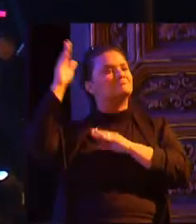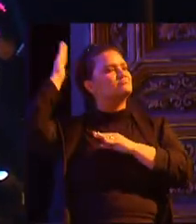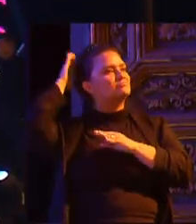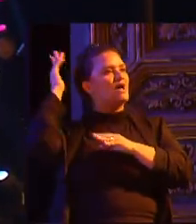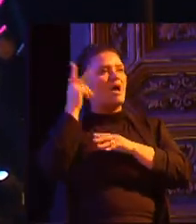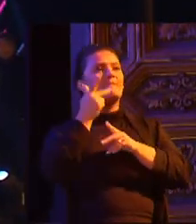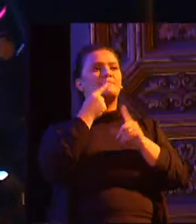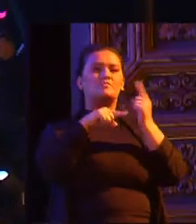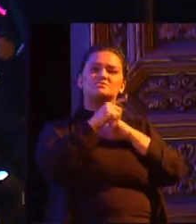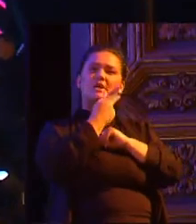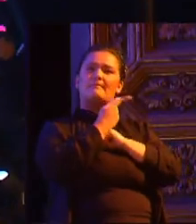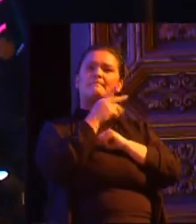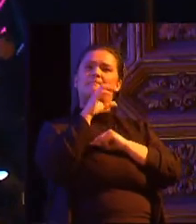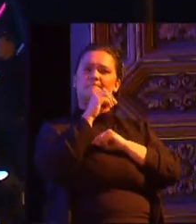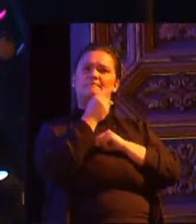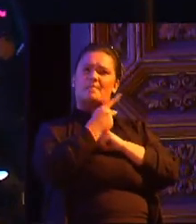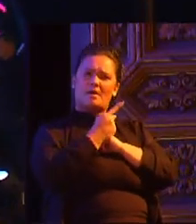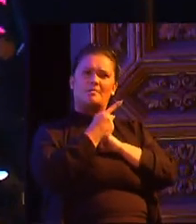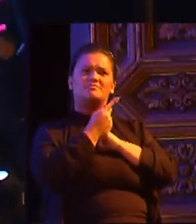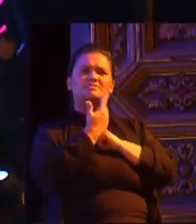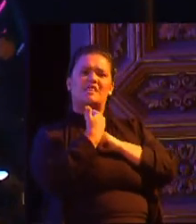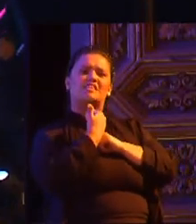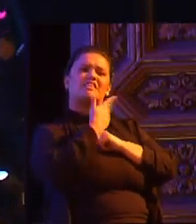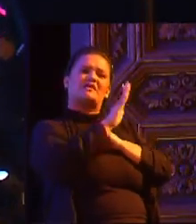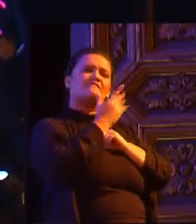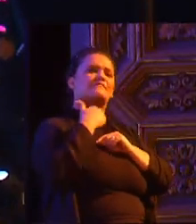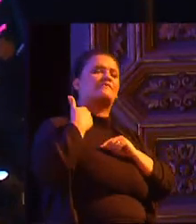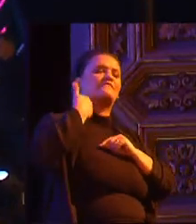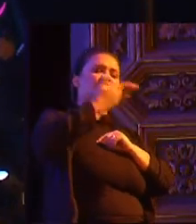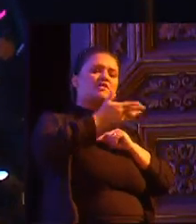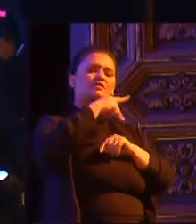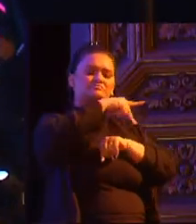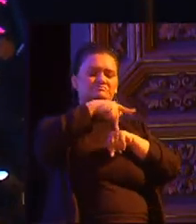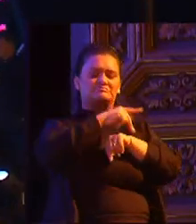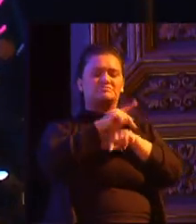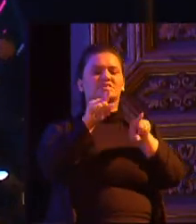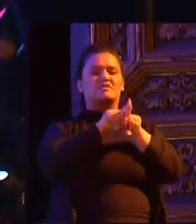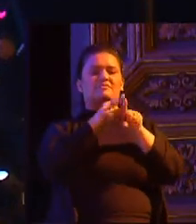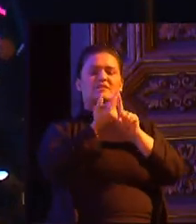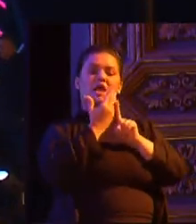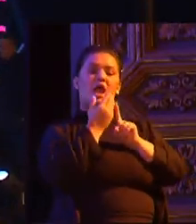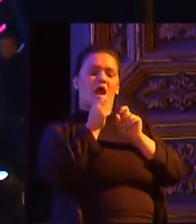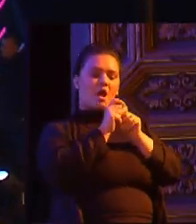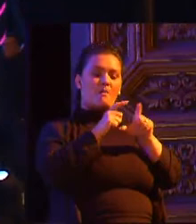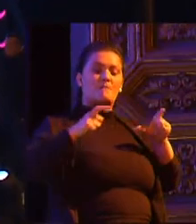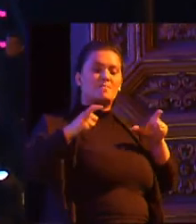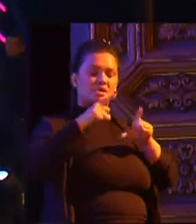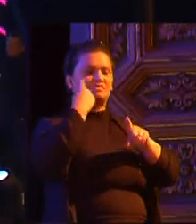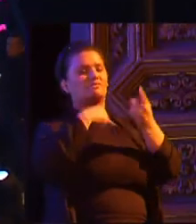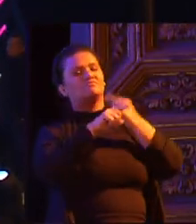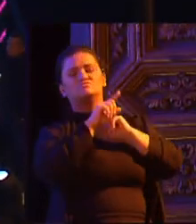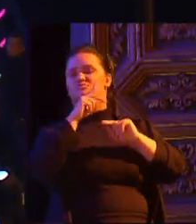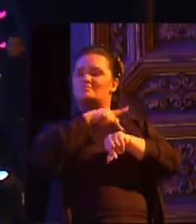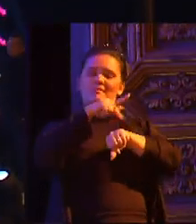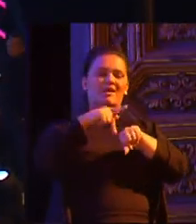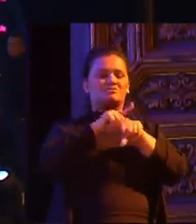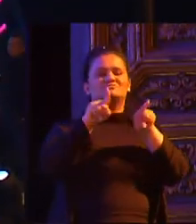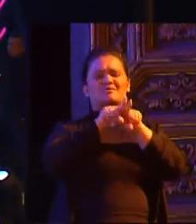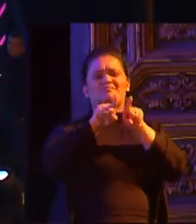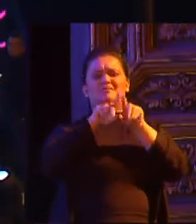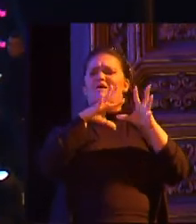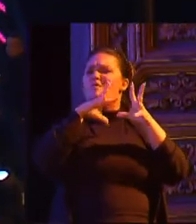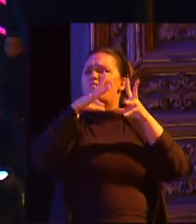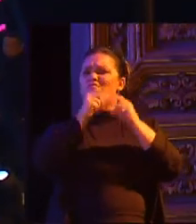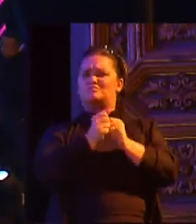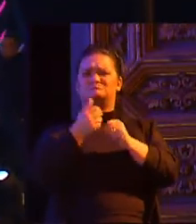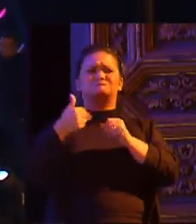e que levam o som do nosso Pará para além das fronteiras, amplificando nossa música pelo país e pelo mundo. Por onde